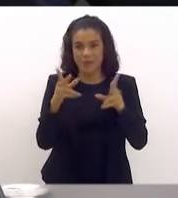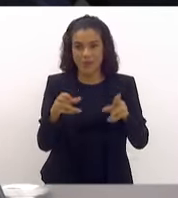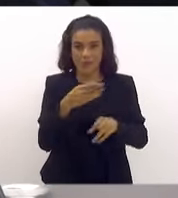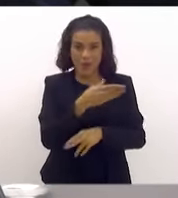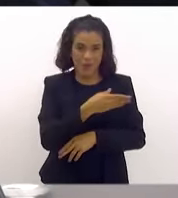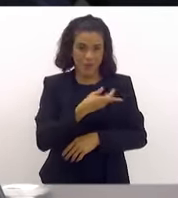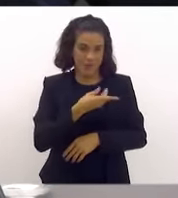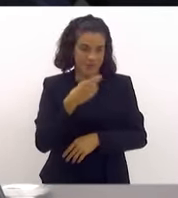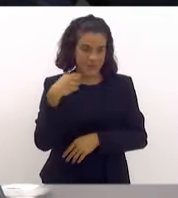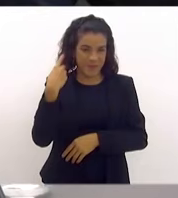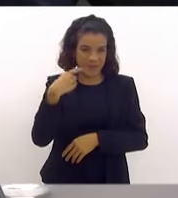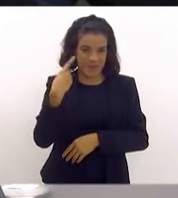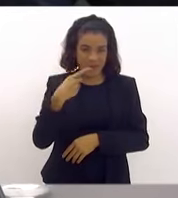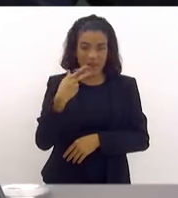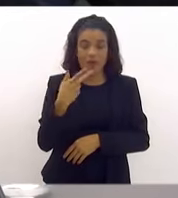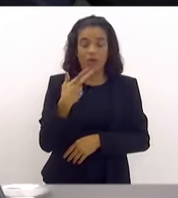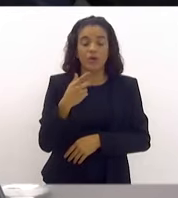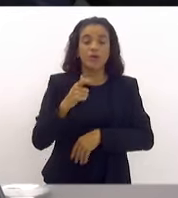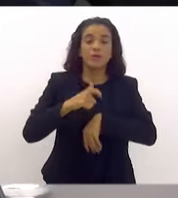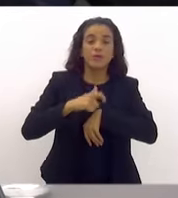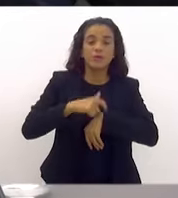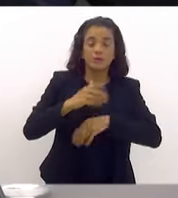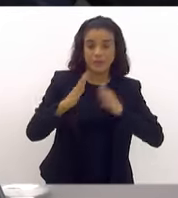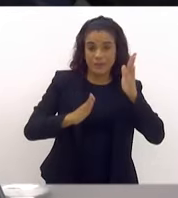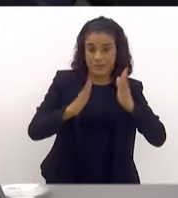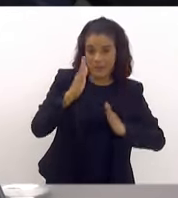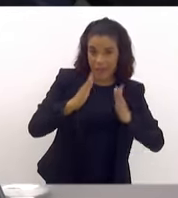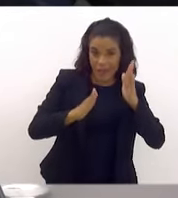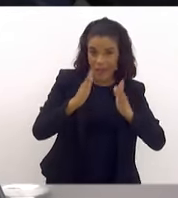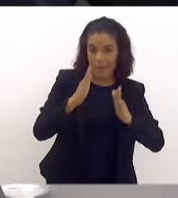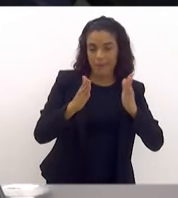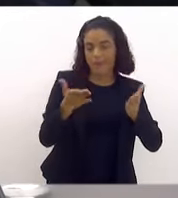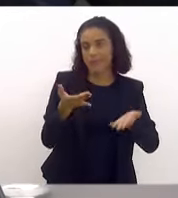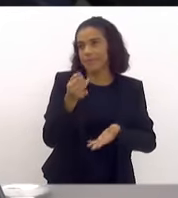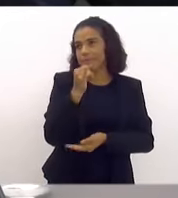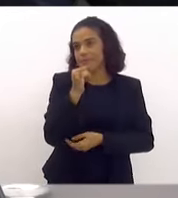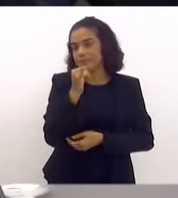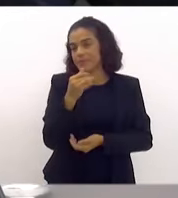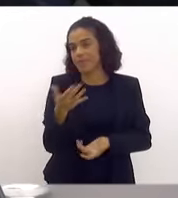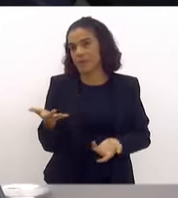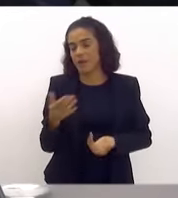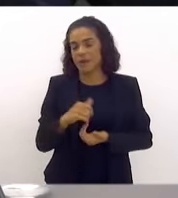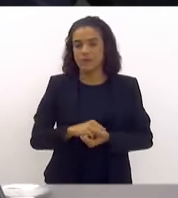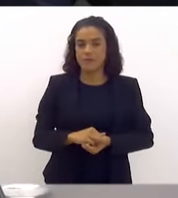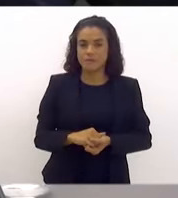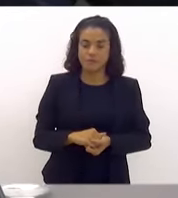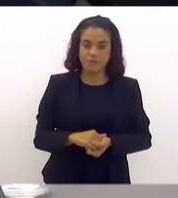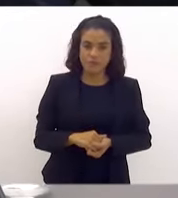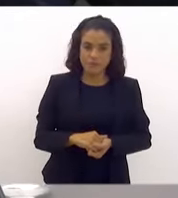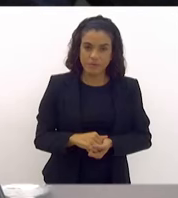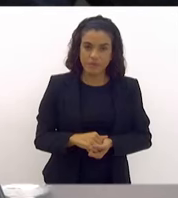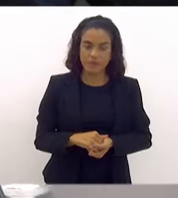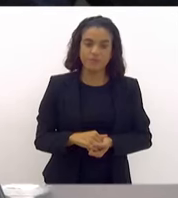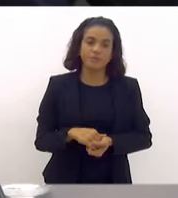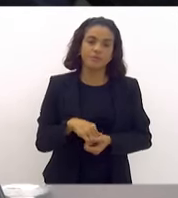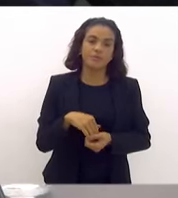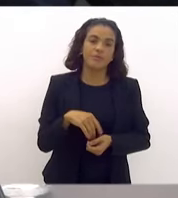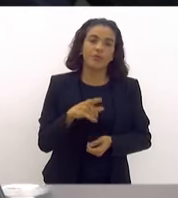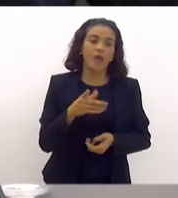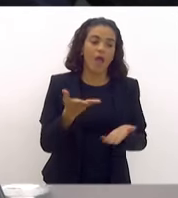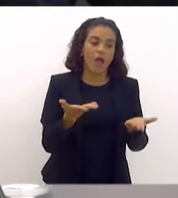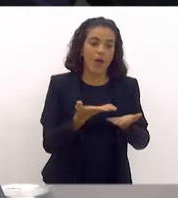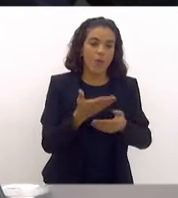eh do tempo de exposição né de de eh eh ali entre o